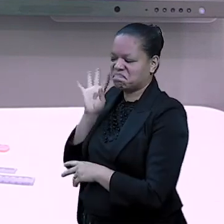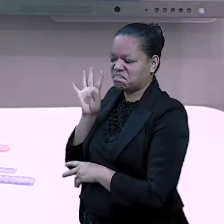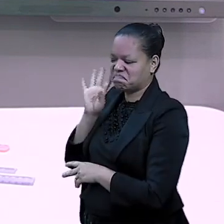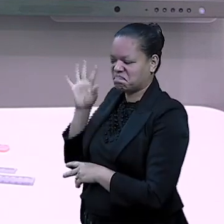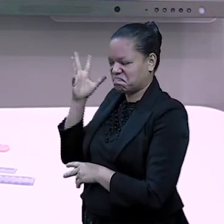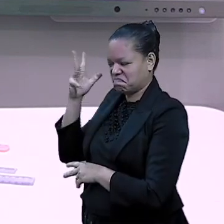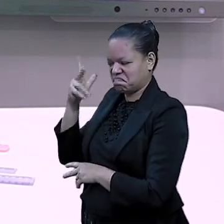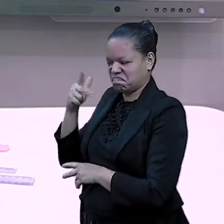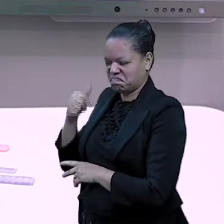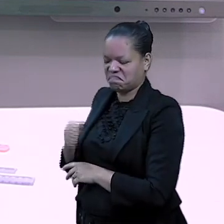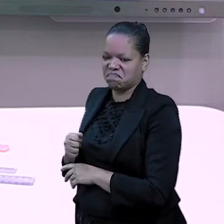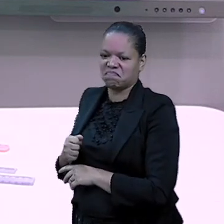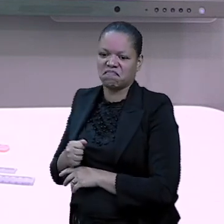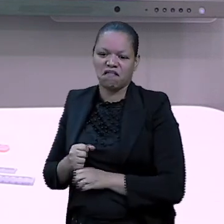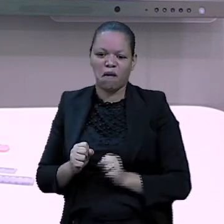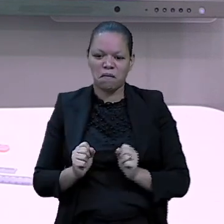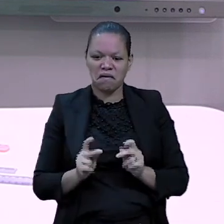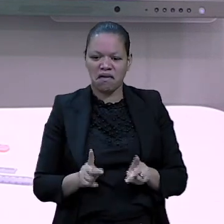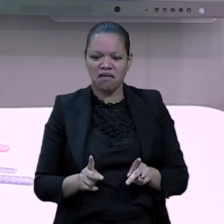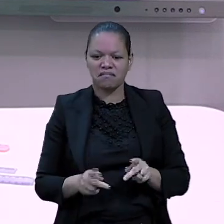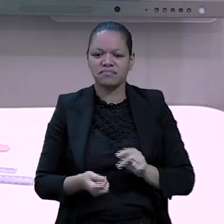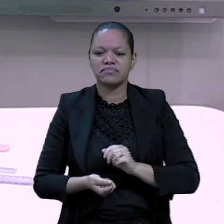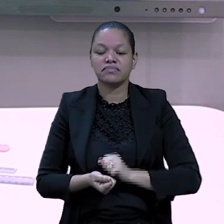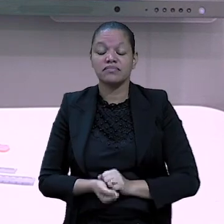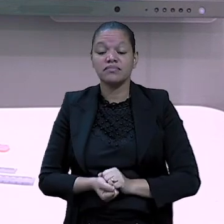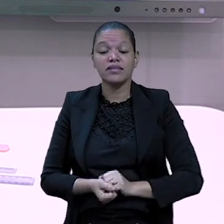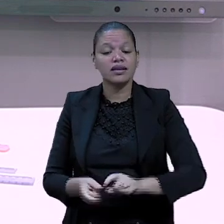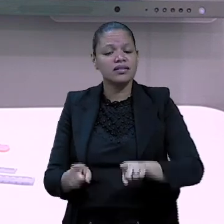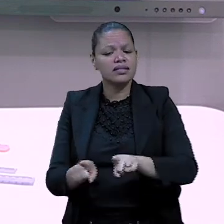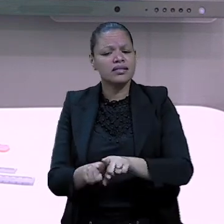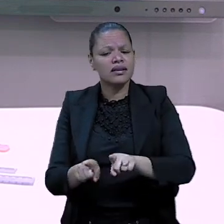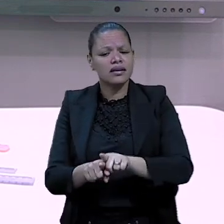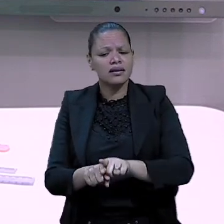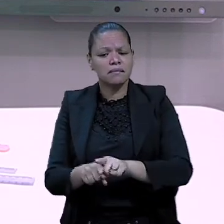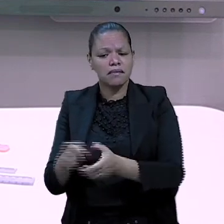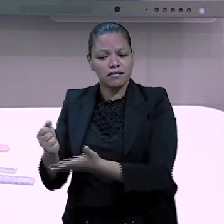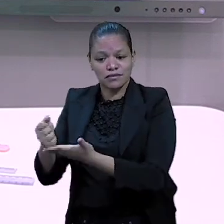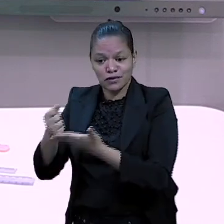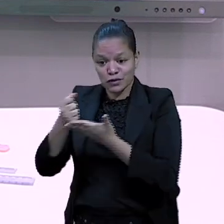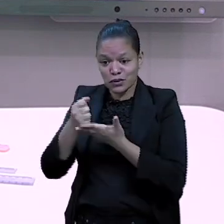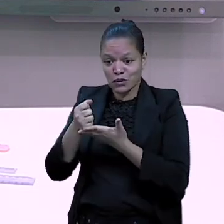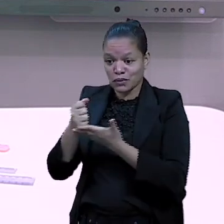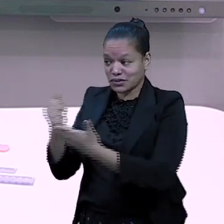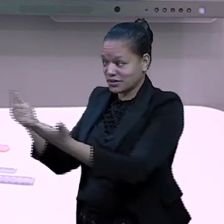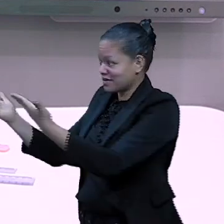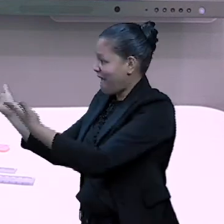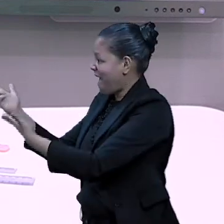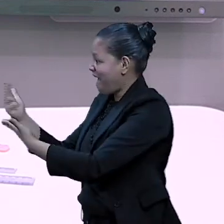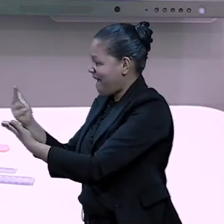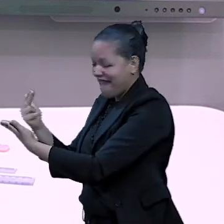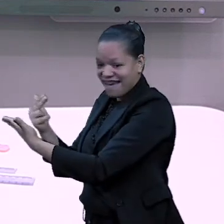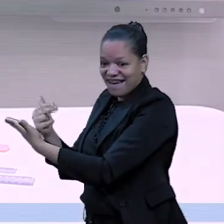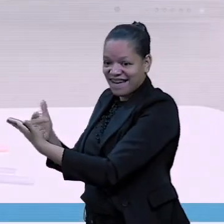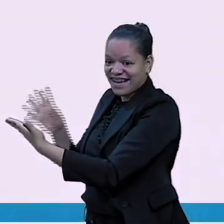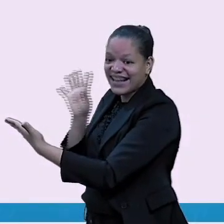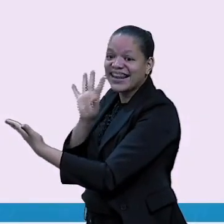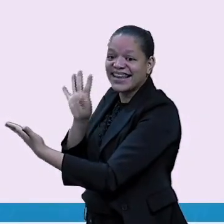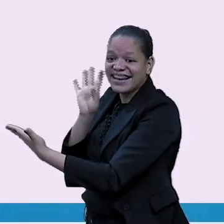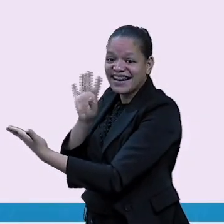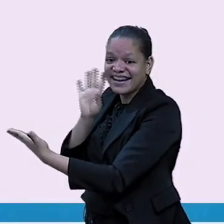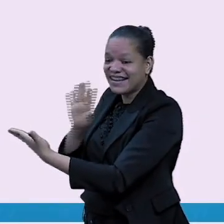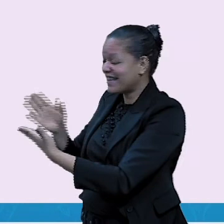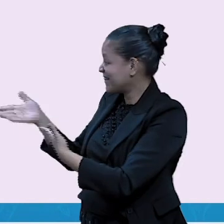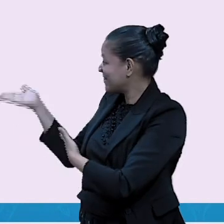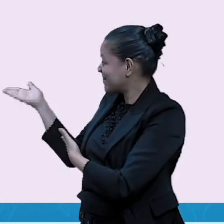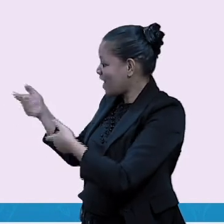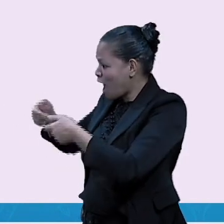matemática. Aí eu trouxe aqui também a imagem desses objetos, né? Aqui eu trouxe para você ver. E aqui tem, ó, a trena. Esse